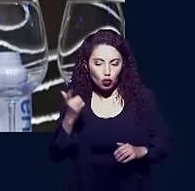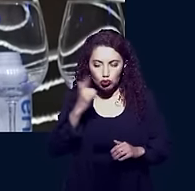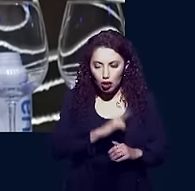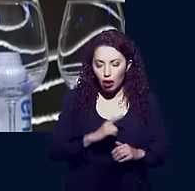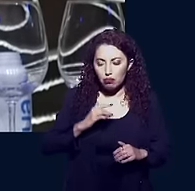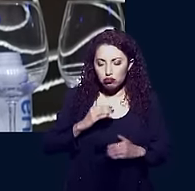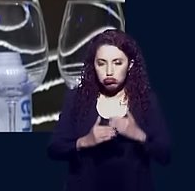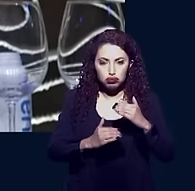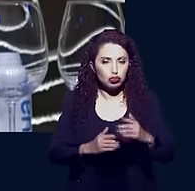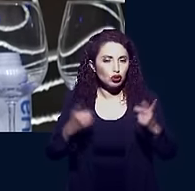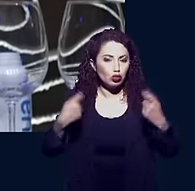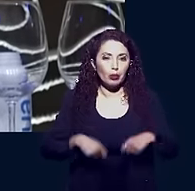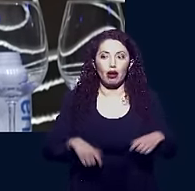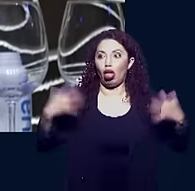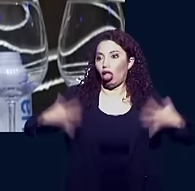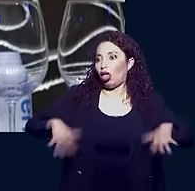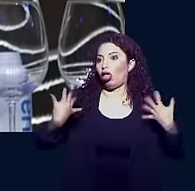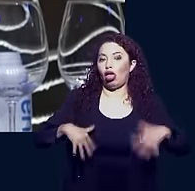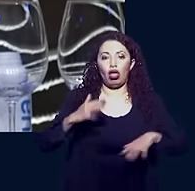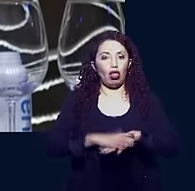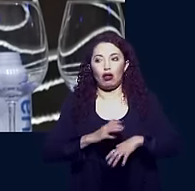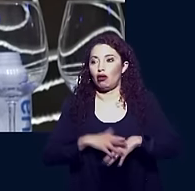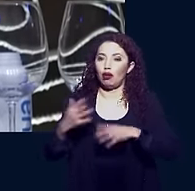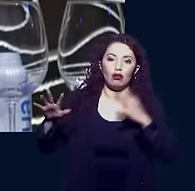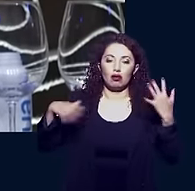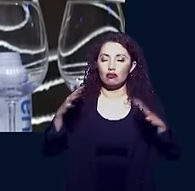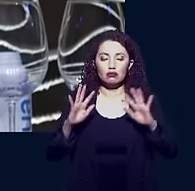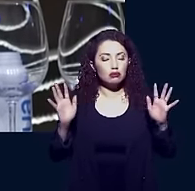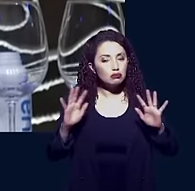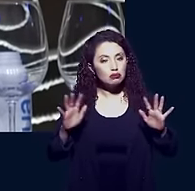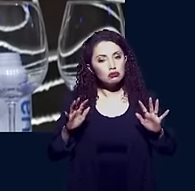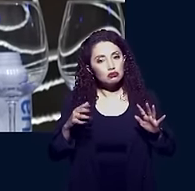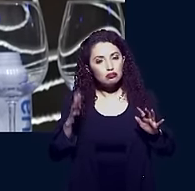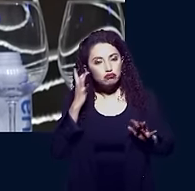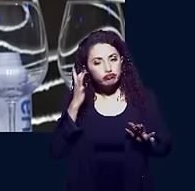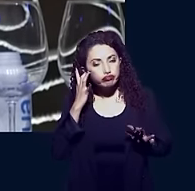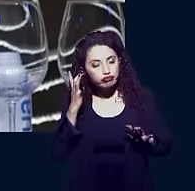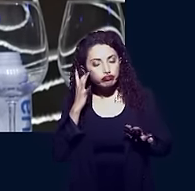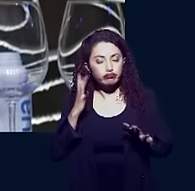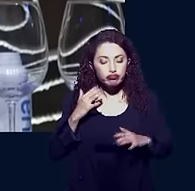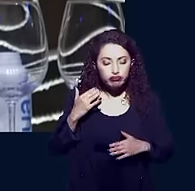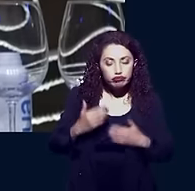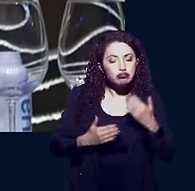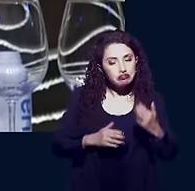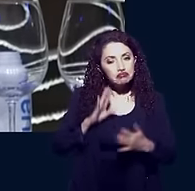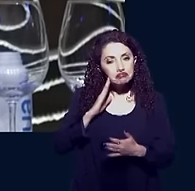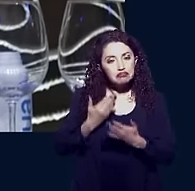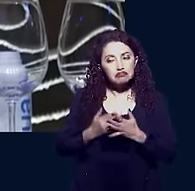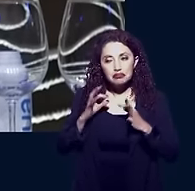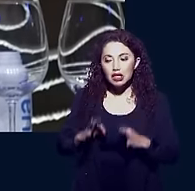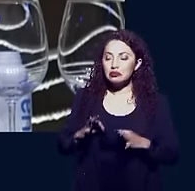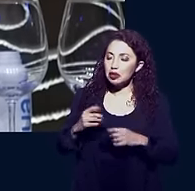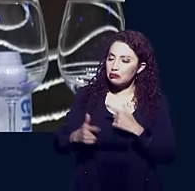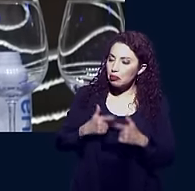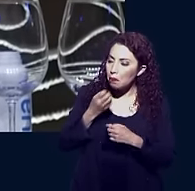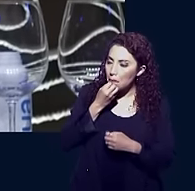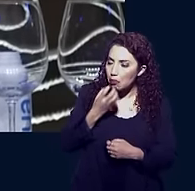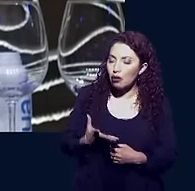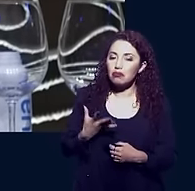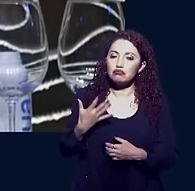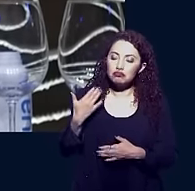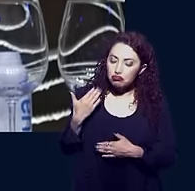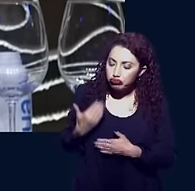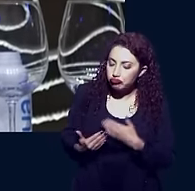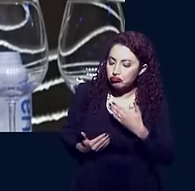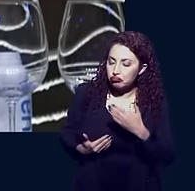sendo afobado nesse ciclo acho que o BC tem feito isso de forma magistral assim para falar a verdade eh acho que a gente tá tá tá